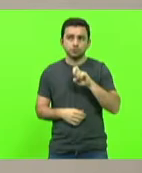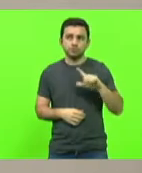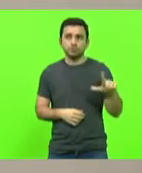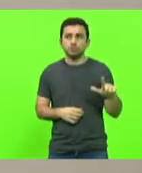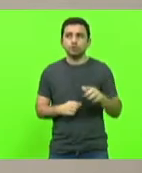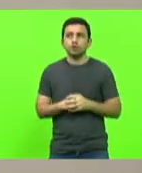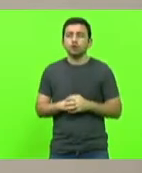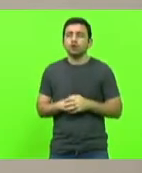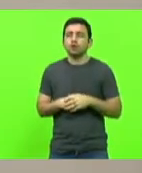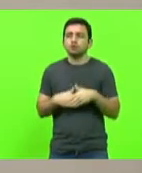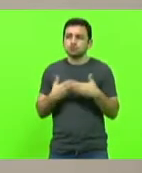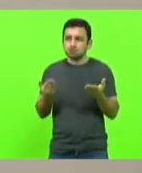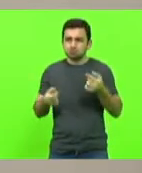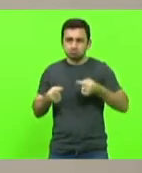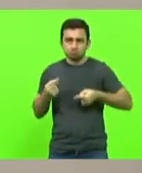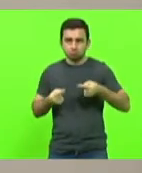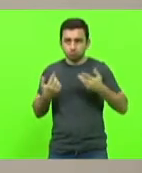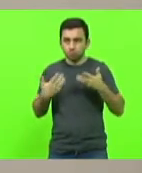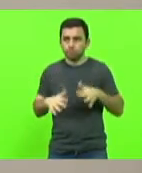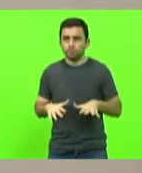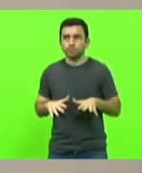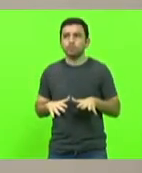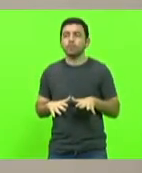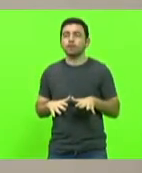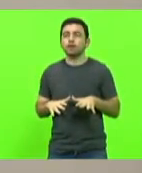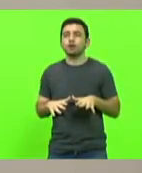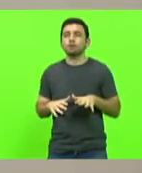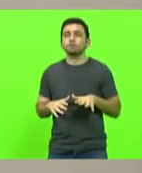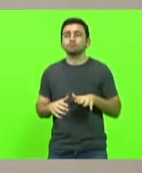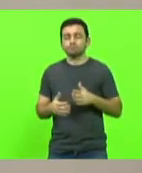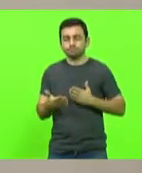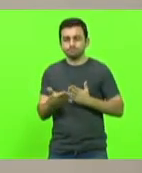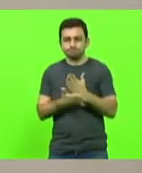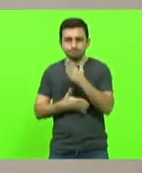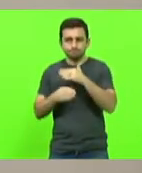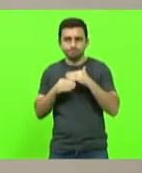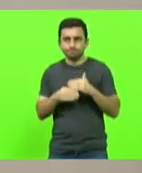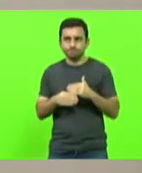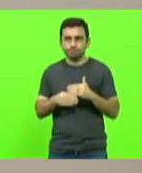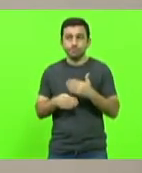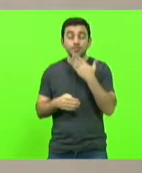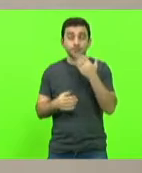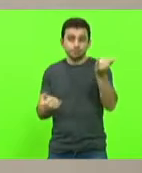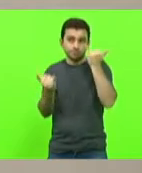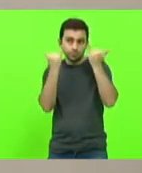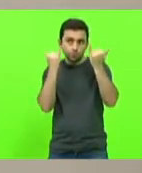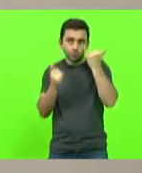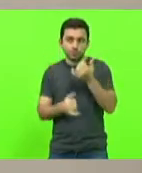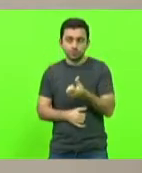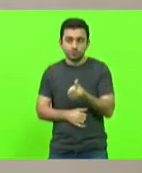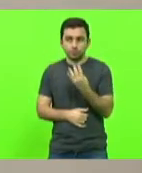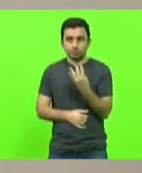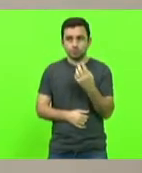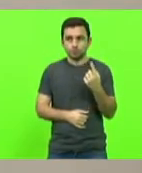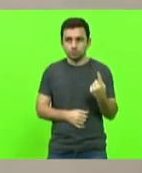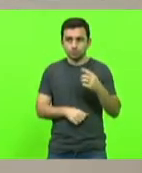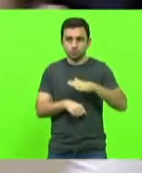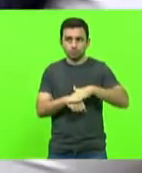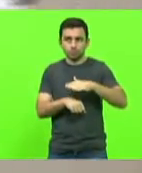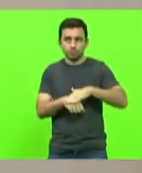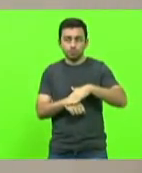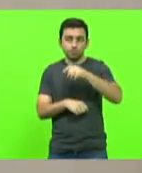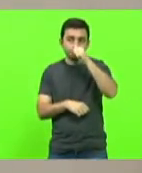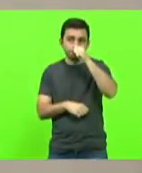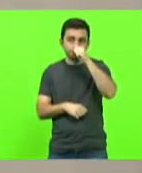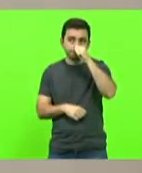votação, deputados que aprovam, permaneçam como se encontram. Aprovado por unanimidade. Pedido de informação 641, autor deputado Joamim,